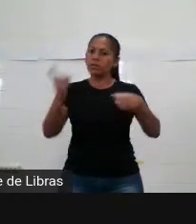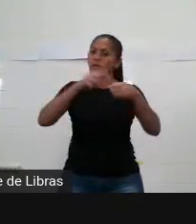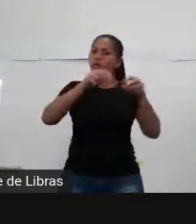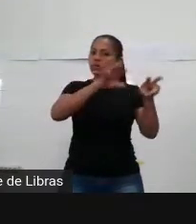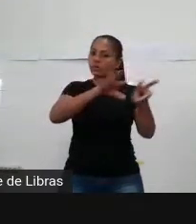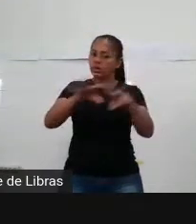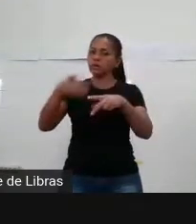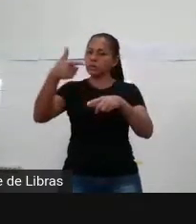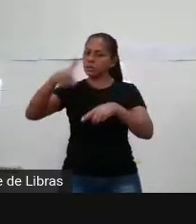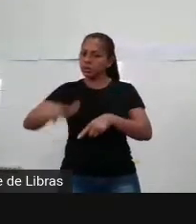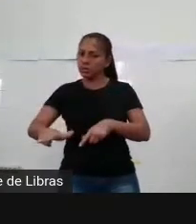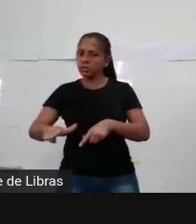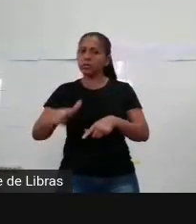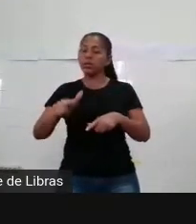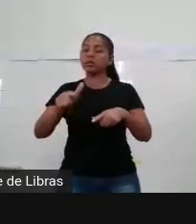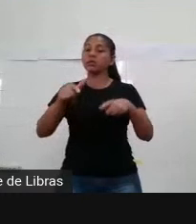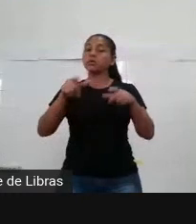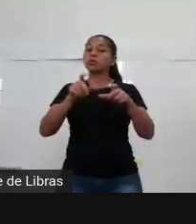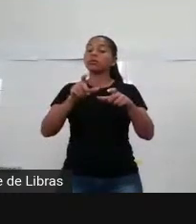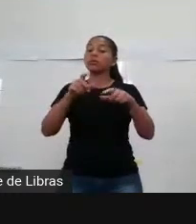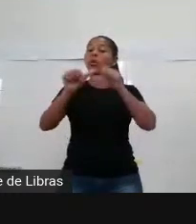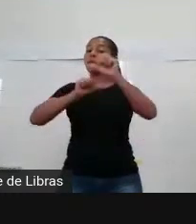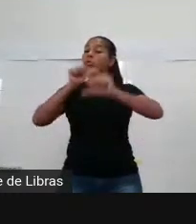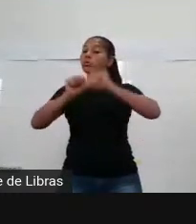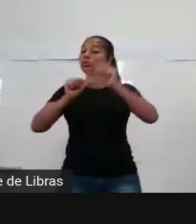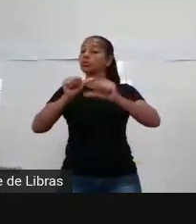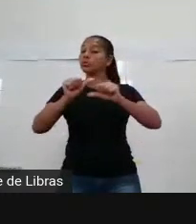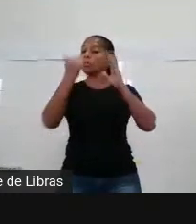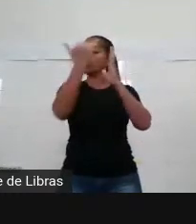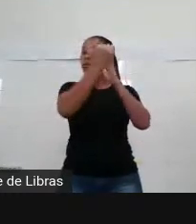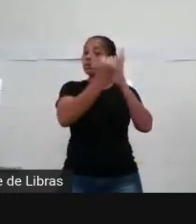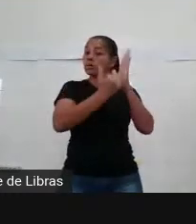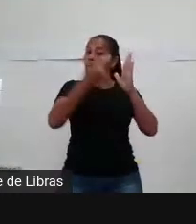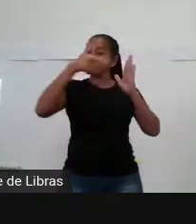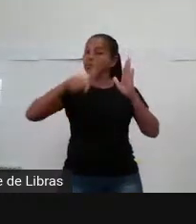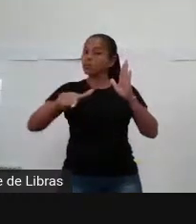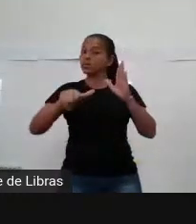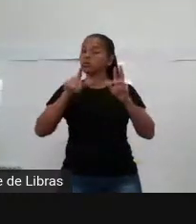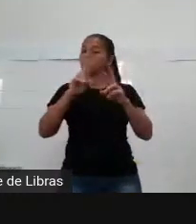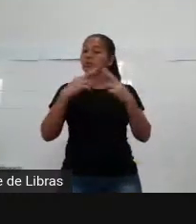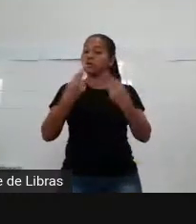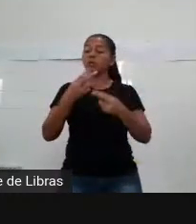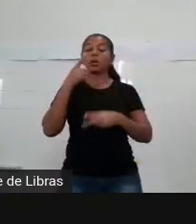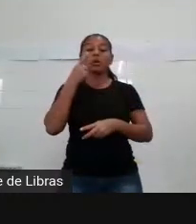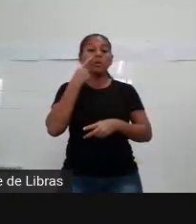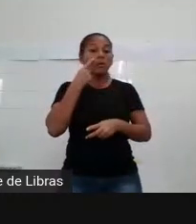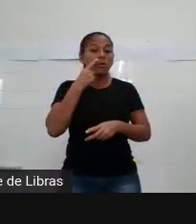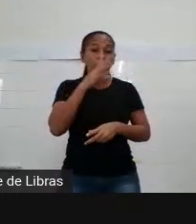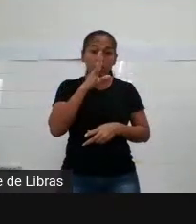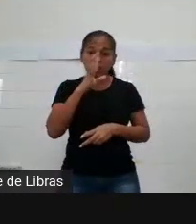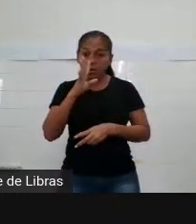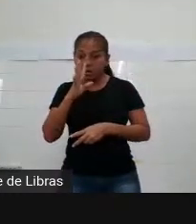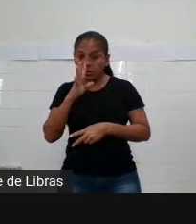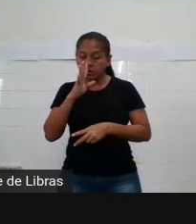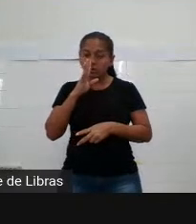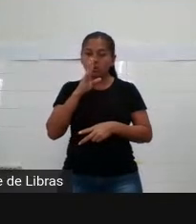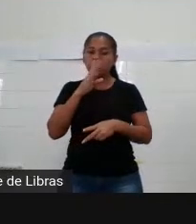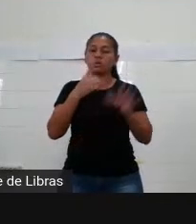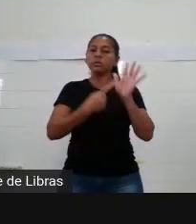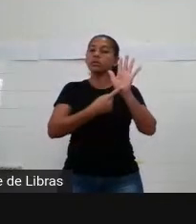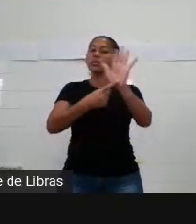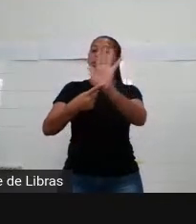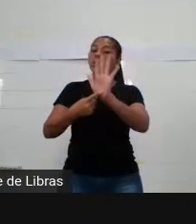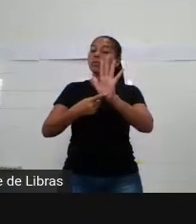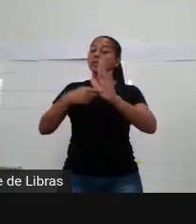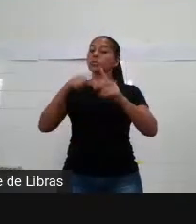Houve uma pequena alteração na programação de amanhã, certo? Para quem vai assistir à mostra de produtos educacionais,